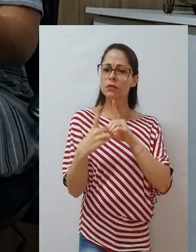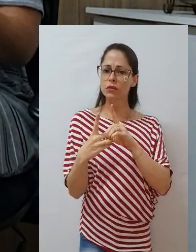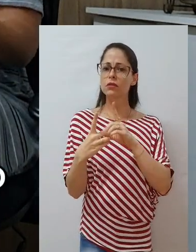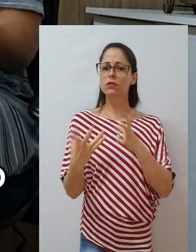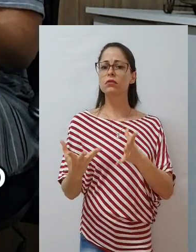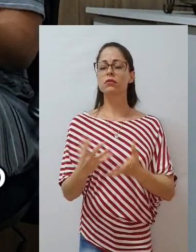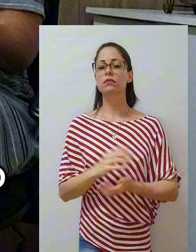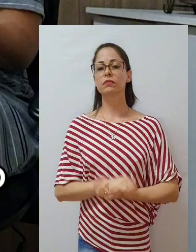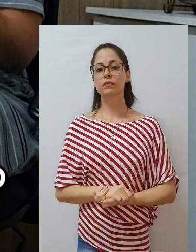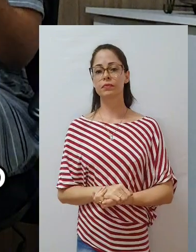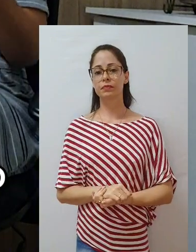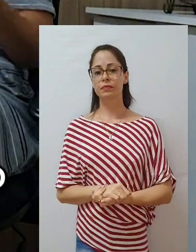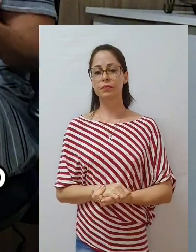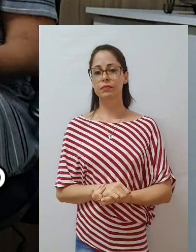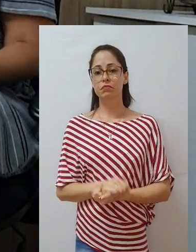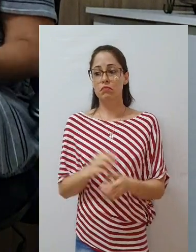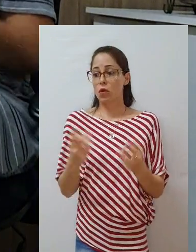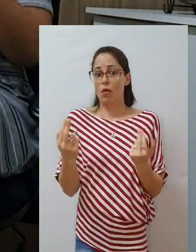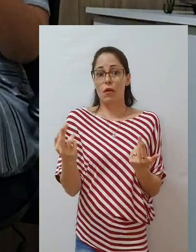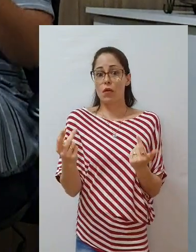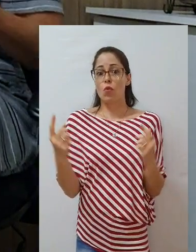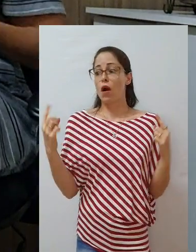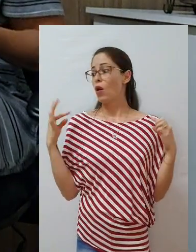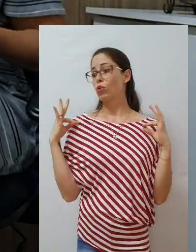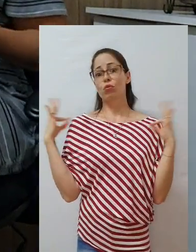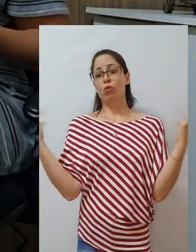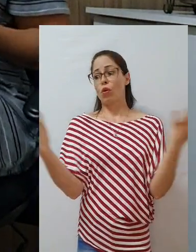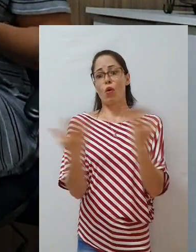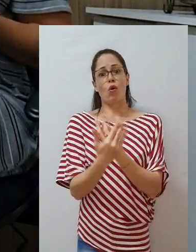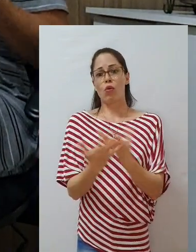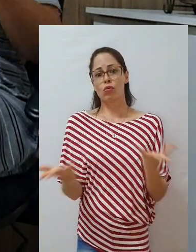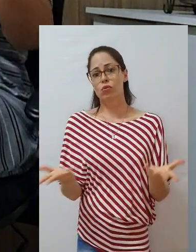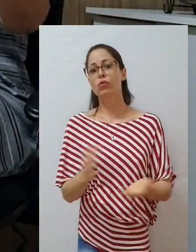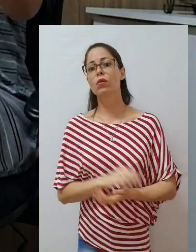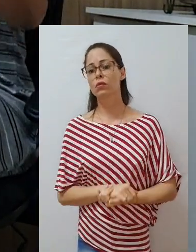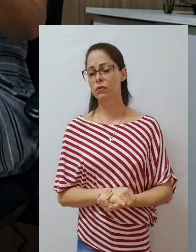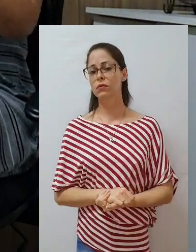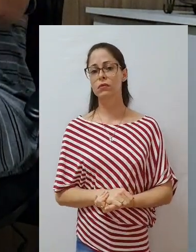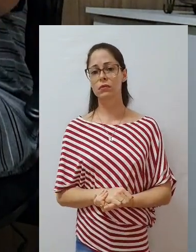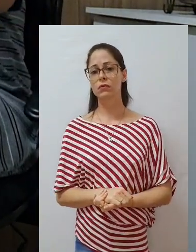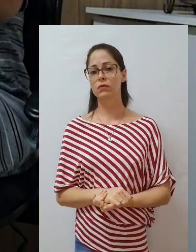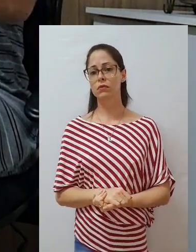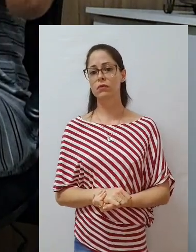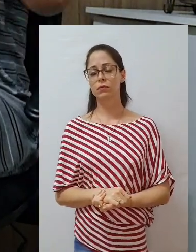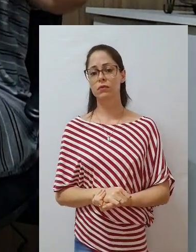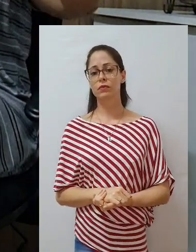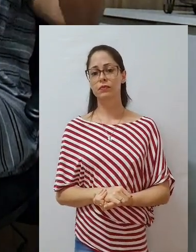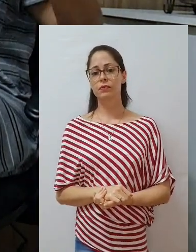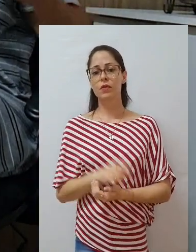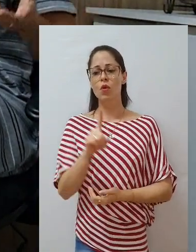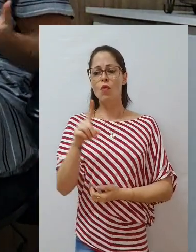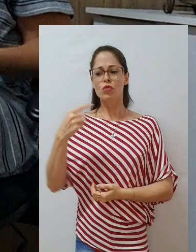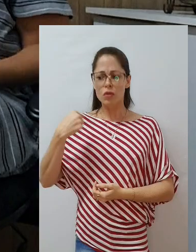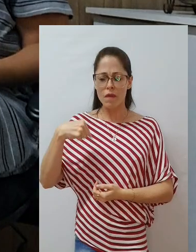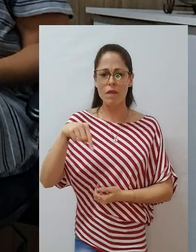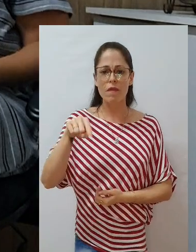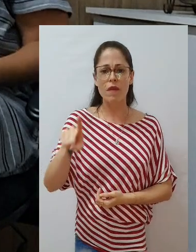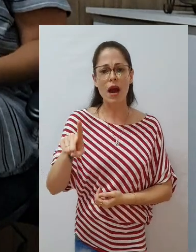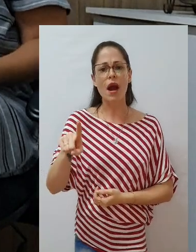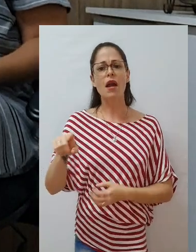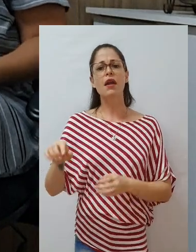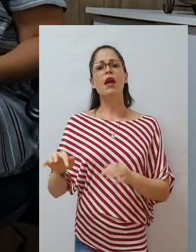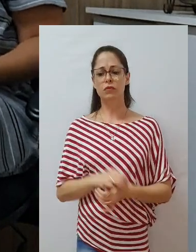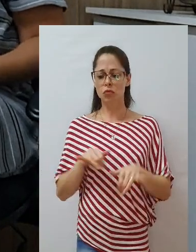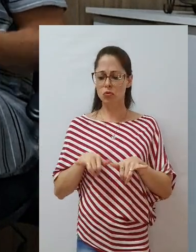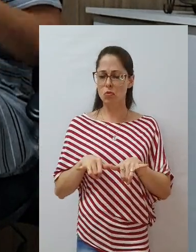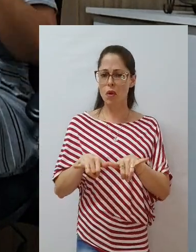mais quer é isso, ser bem atendido, assim como todos nós. Né? Você chega no banco, chega no hospital, você chega num supermercado